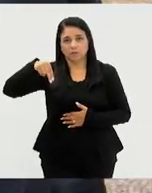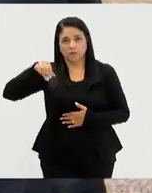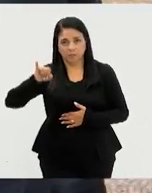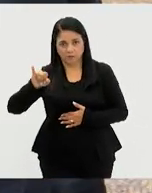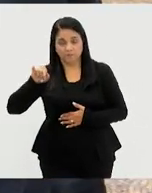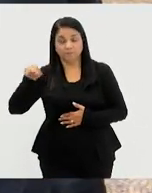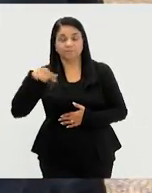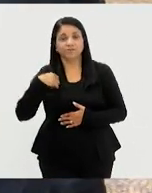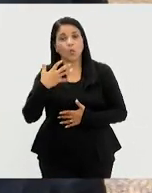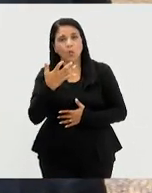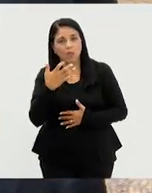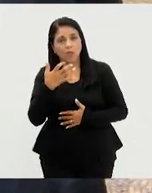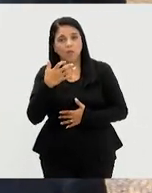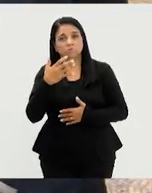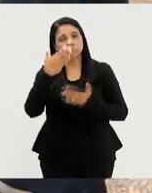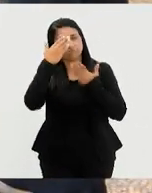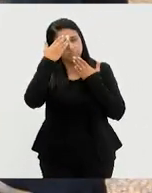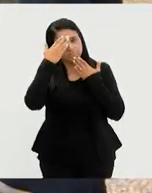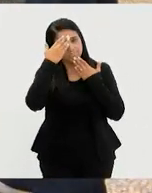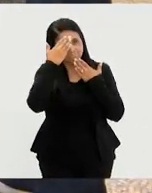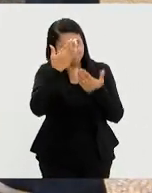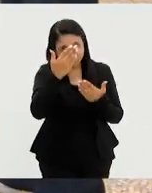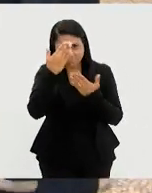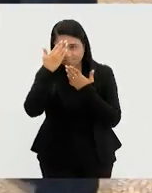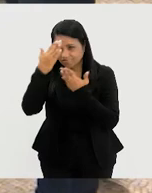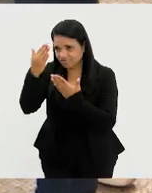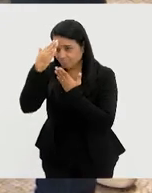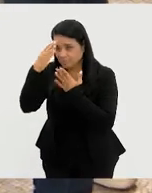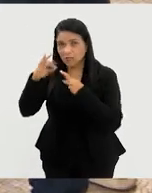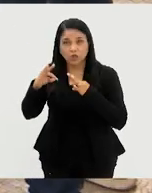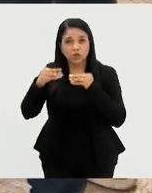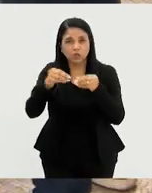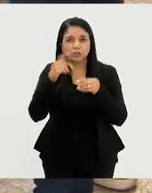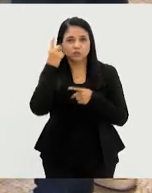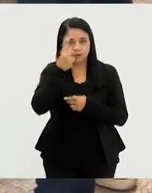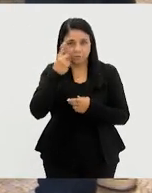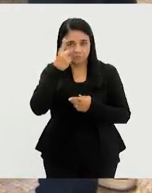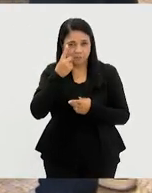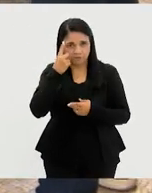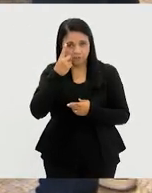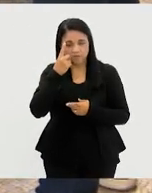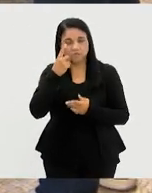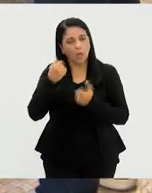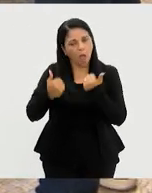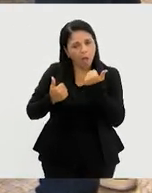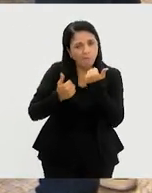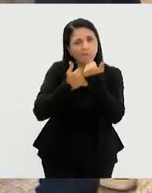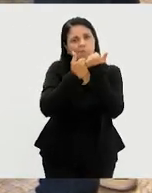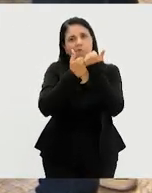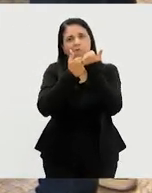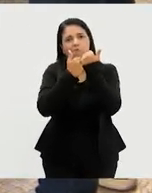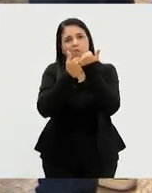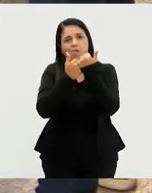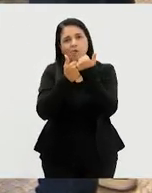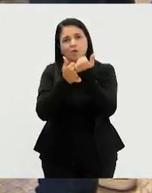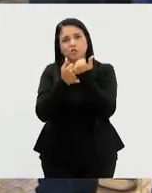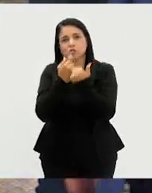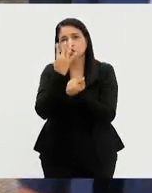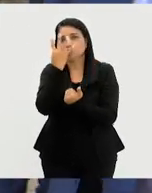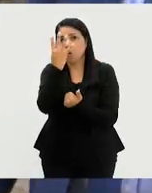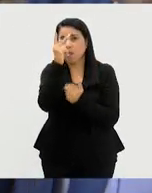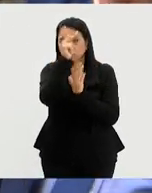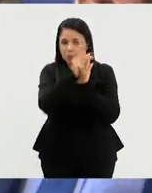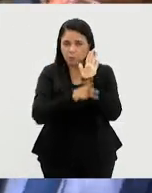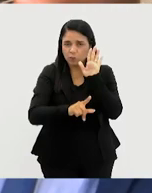primeiramente agradecer né todos os deputados e deputadas aqui que nos apoiaram nesses quatro projetos que nós